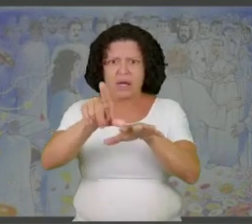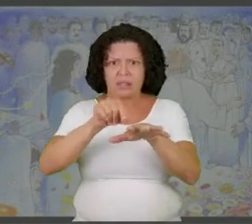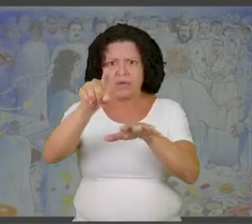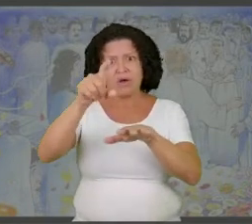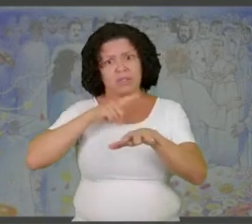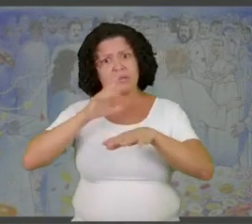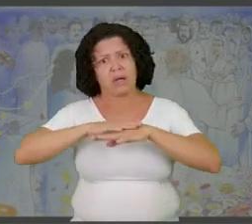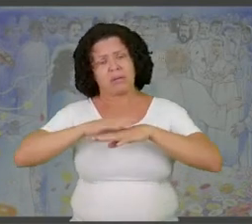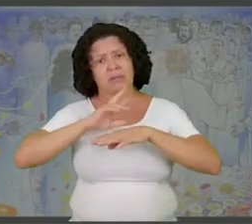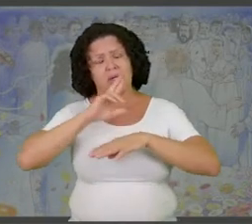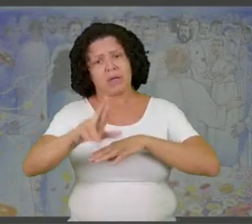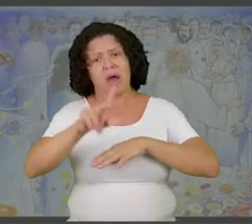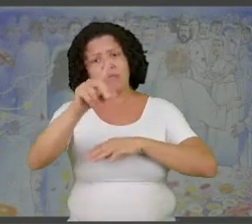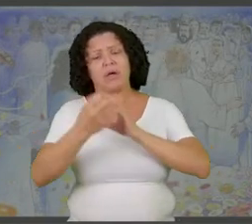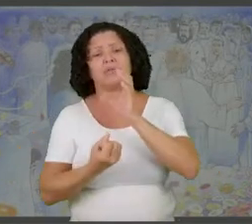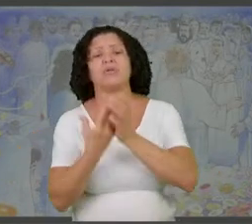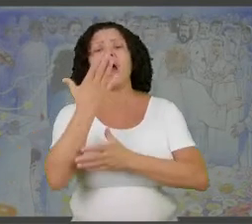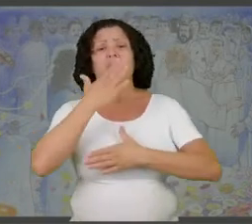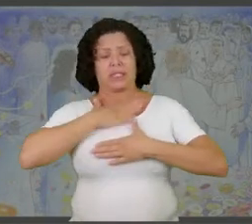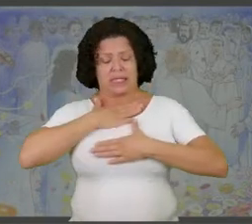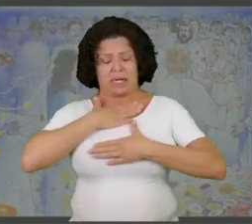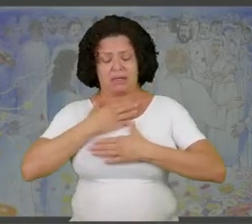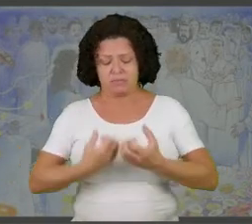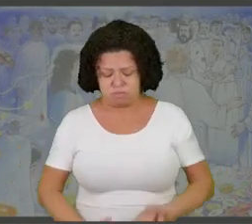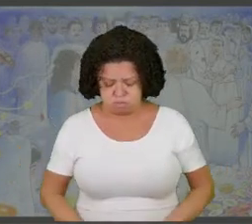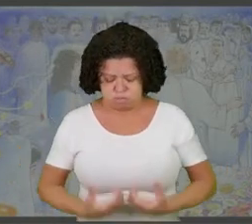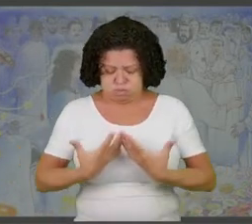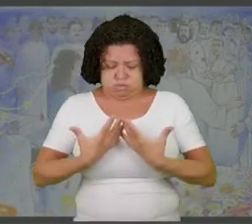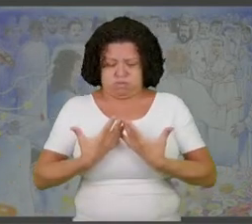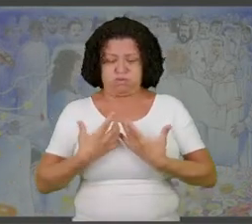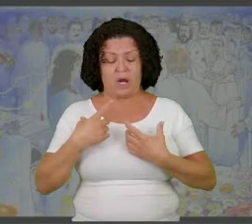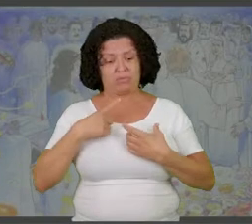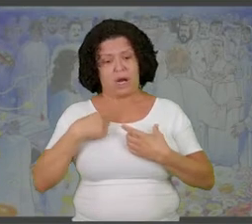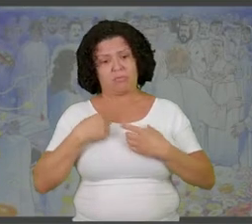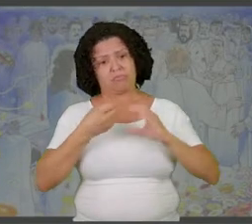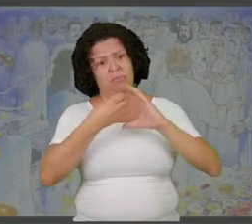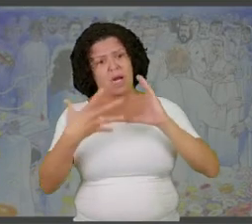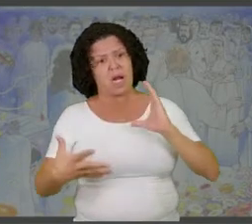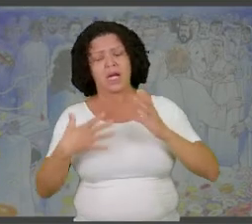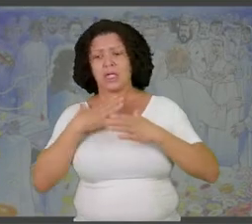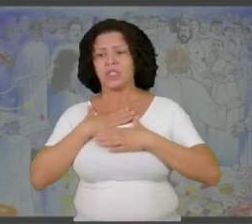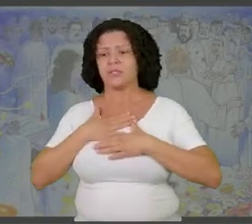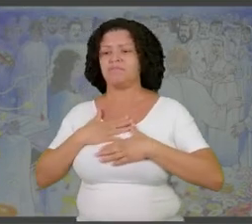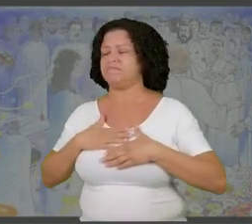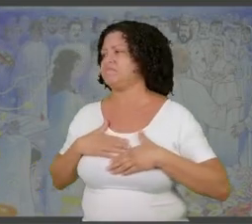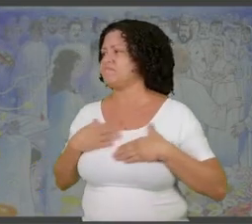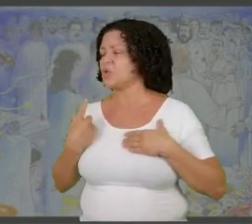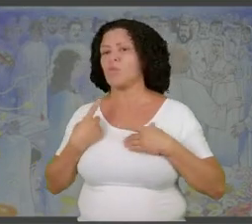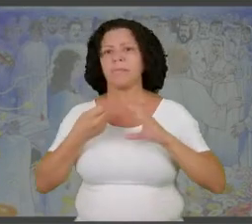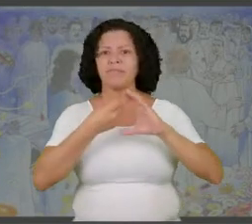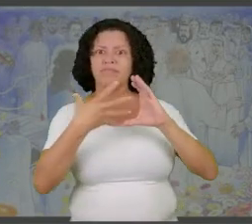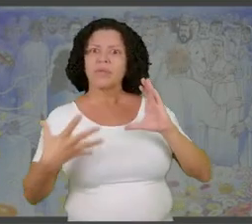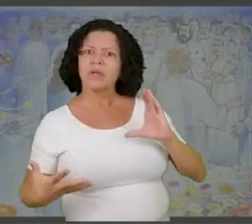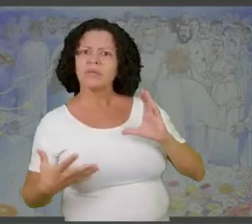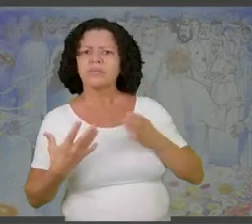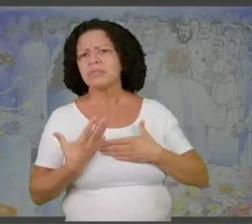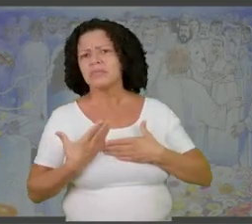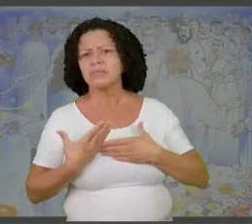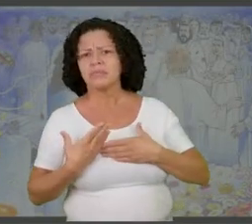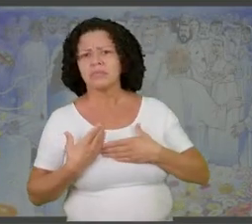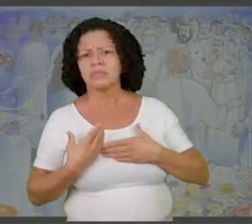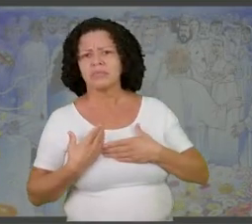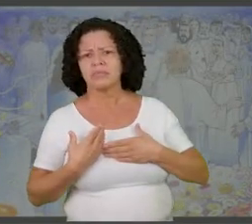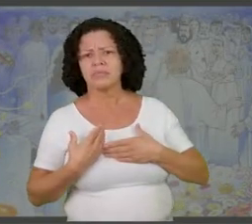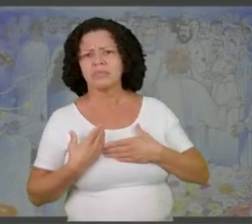reação, construímos dentro de nós uma determinada característica, né? Uma característica